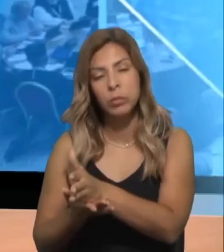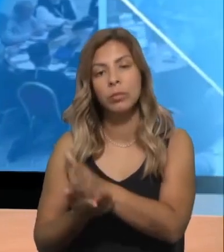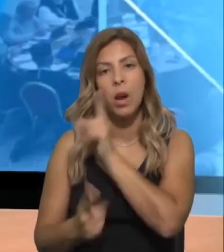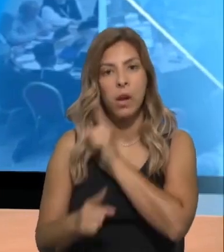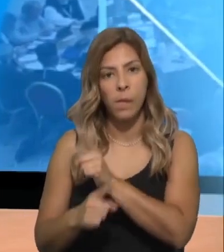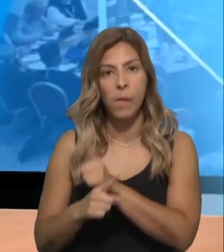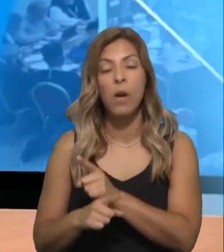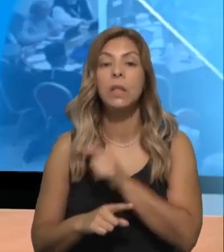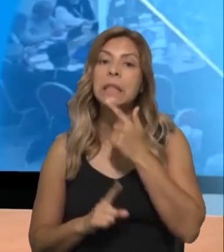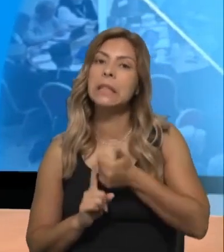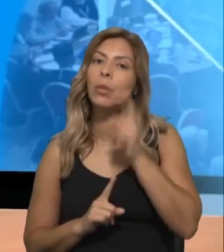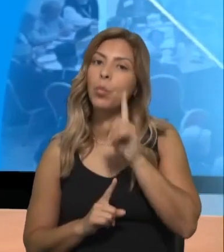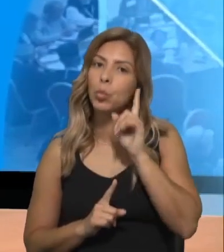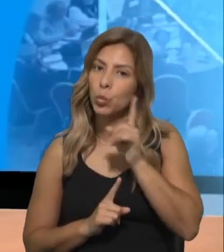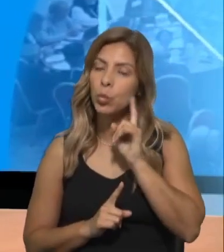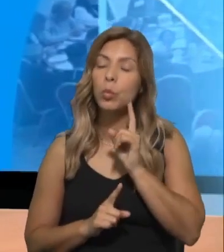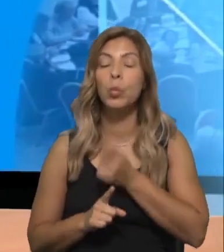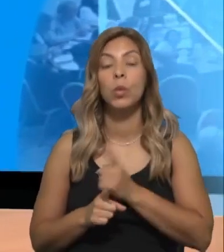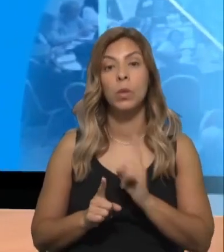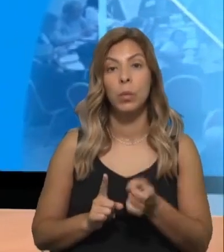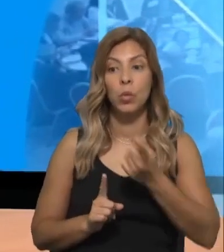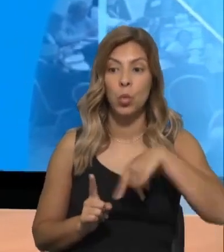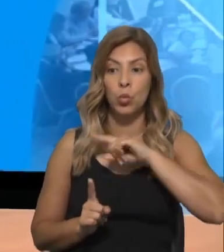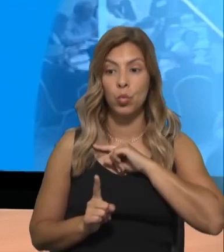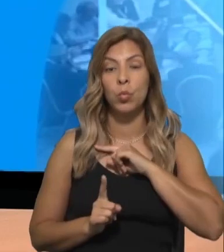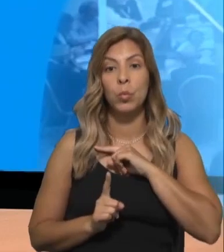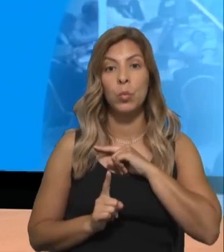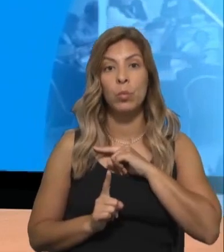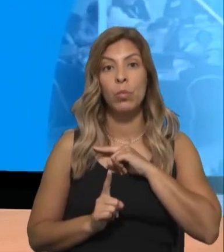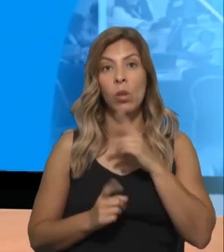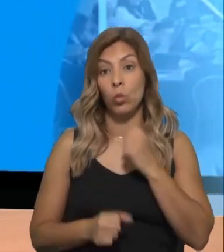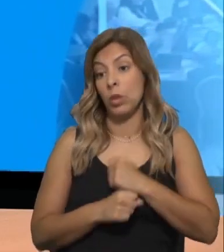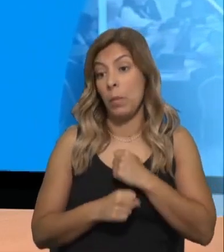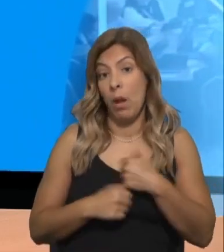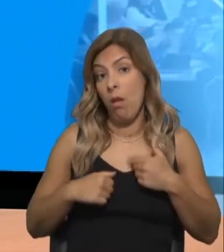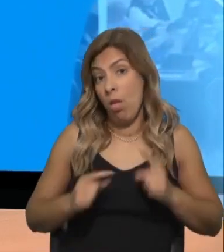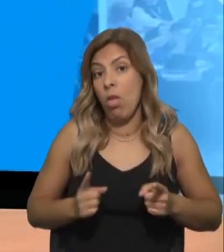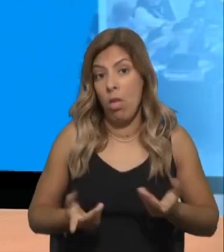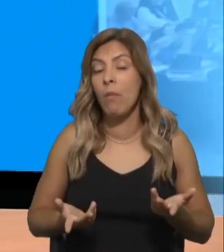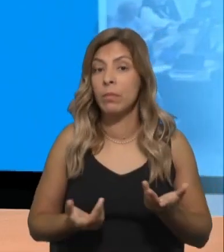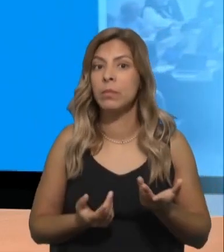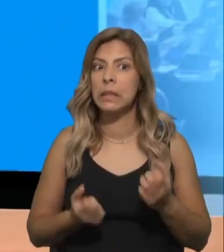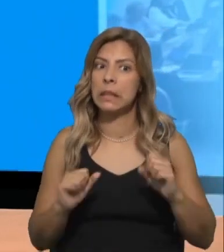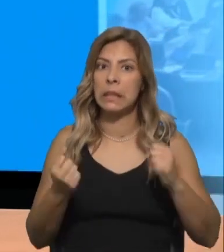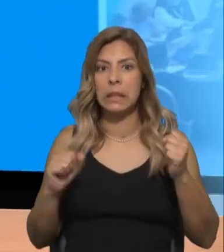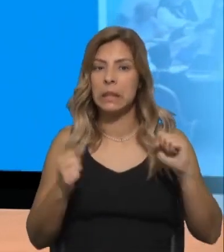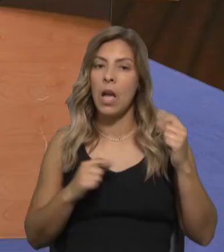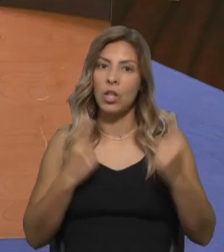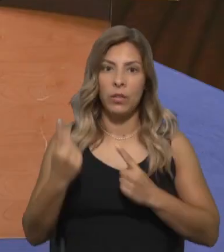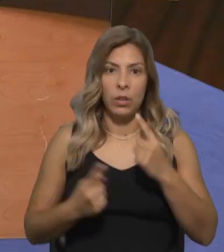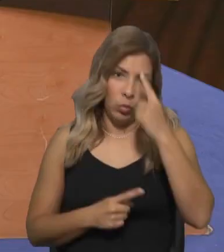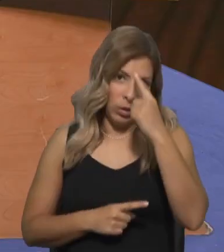sempre um momento importante porque, no fundo, nós estamos ali a trabalhar e, enfim, com grande stress muitas vezes, como